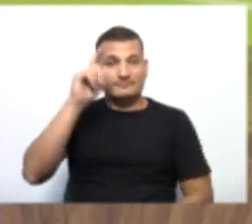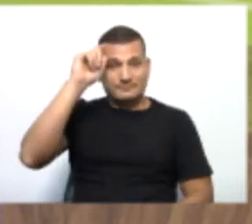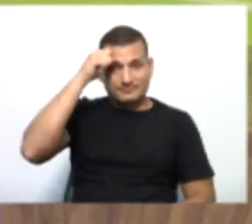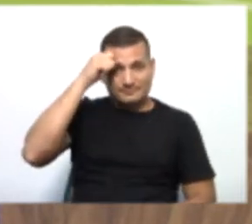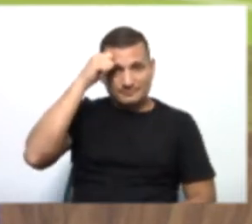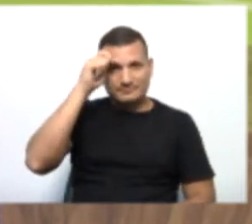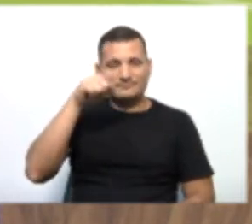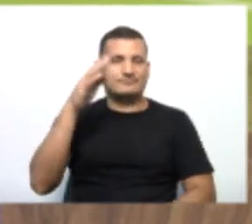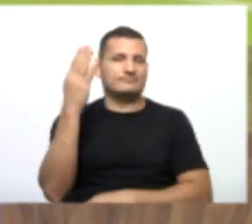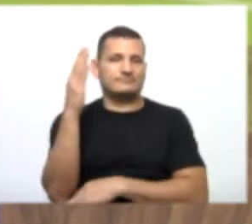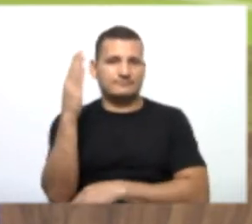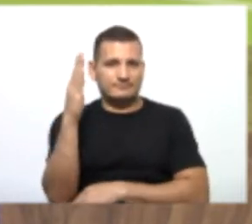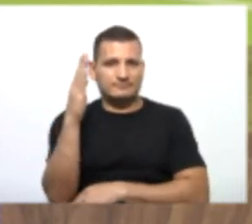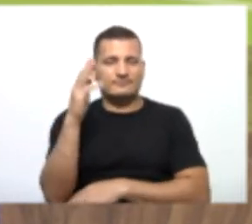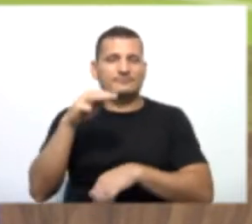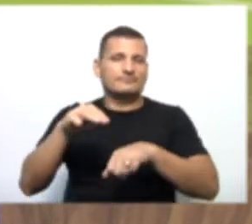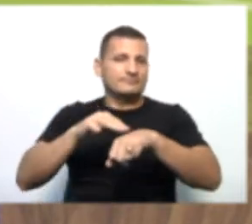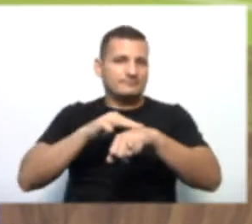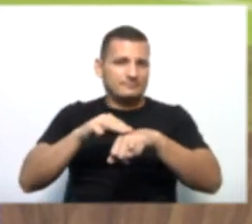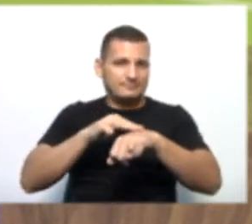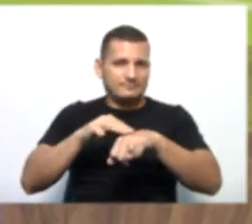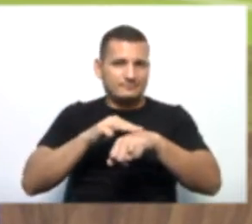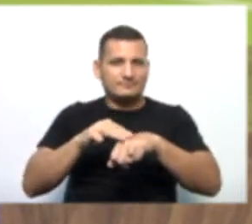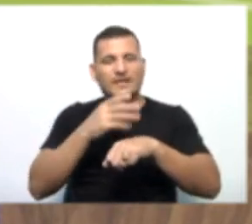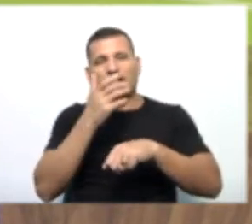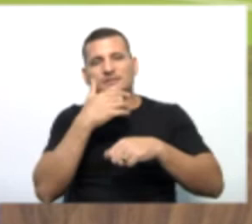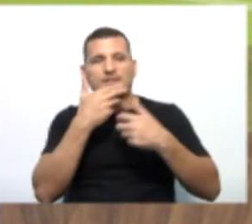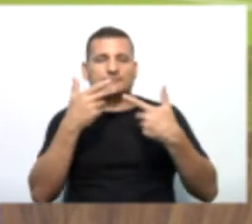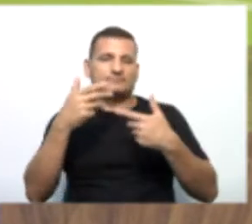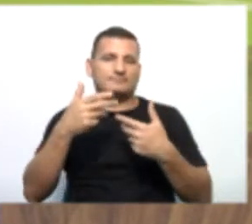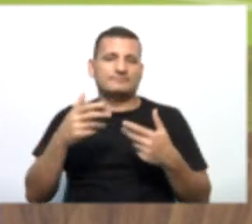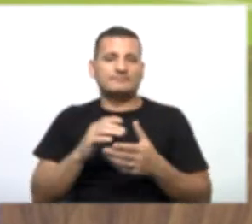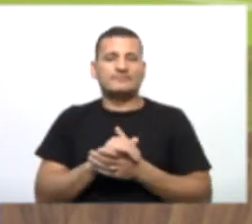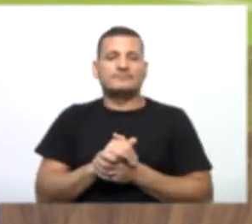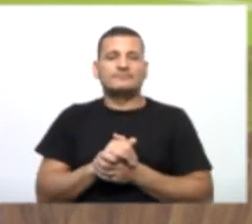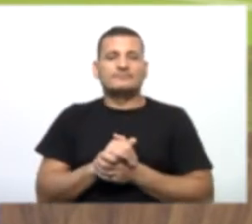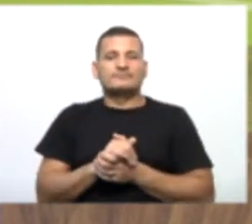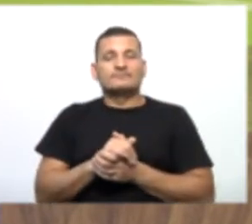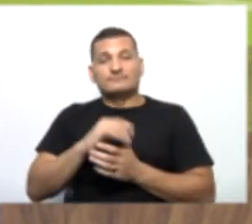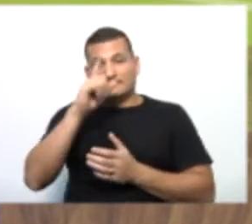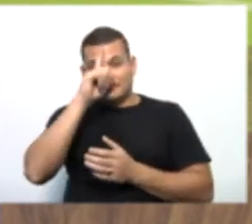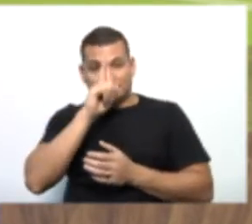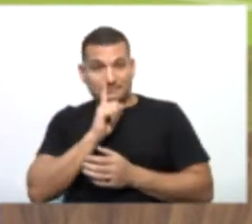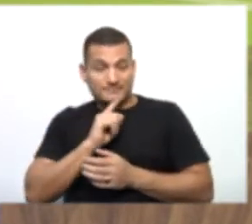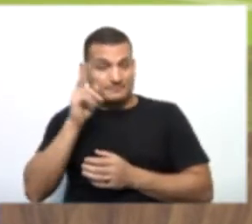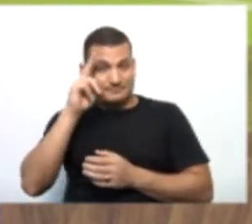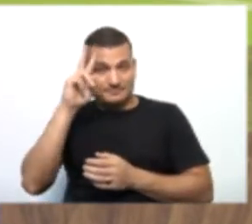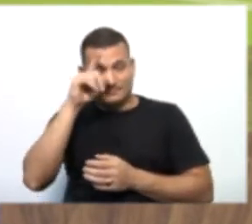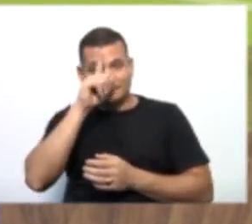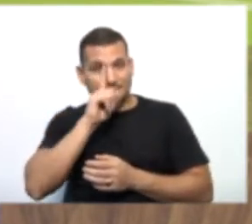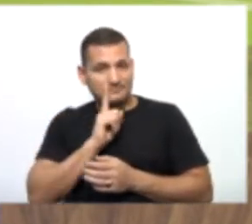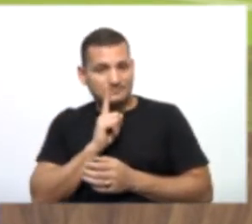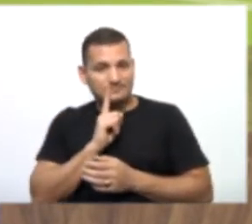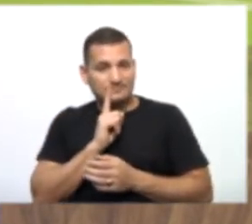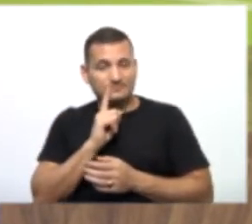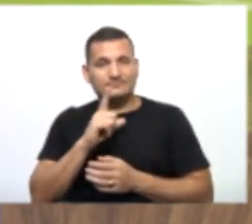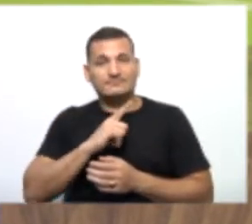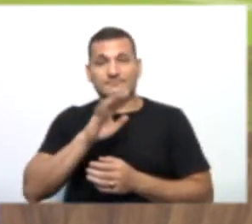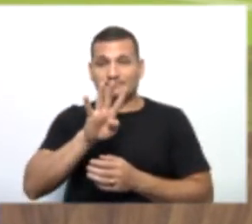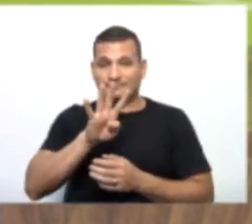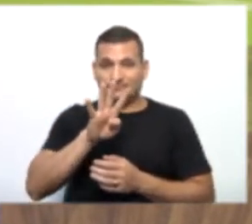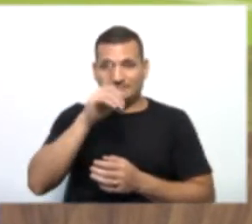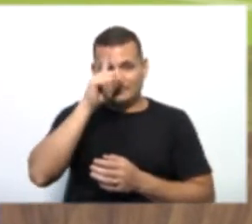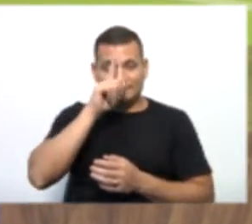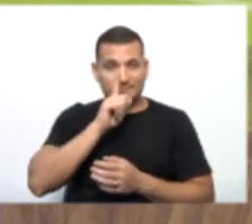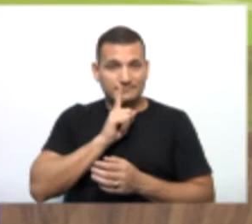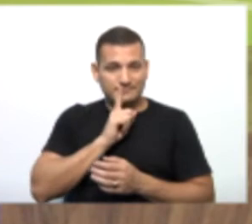para madeira, a marrom para resíduos orgânicos. Essa bem conhecida aqui, a amarela, lembra bem da amarela lá. Geralmente tem 4